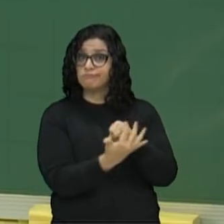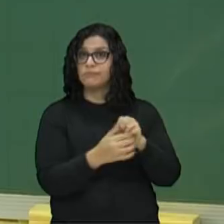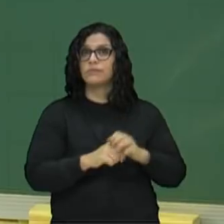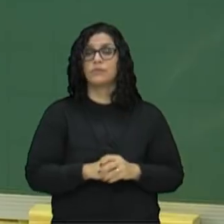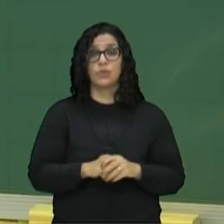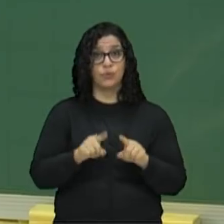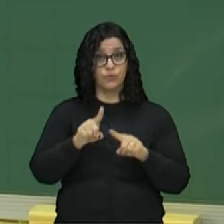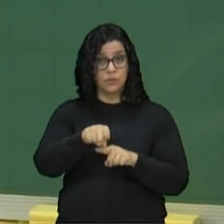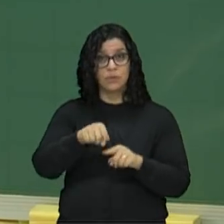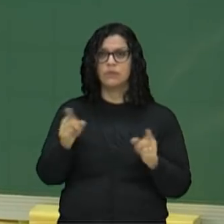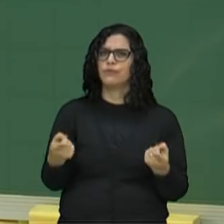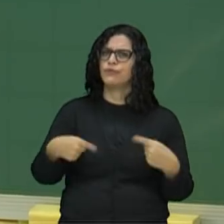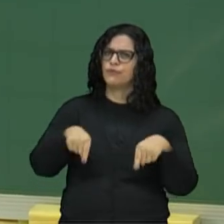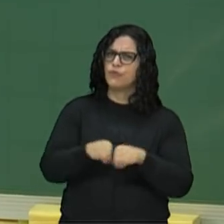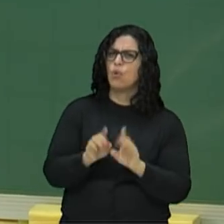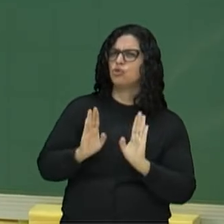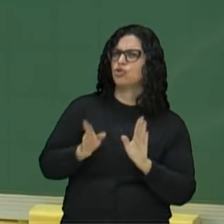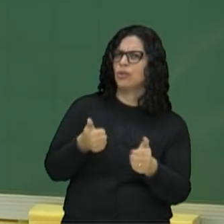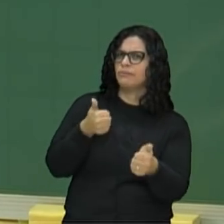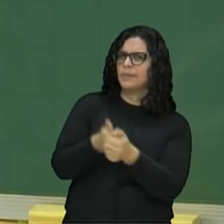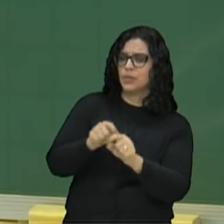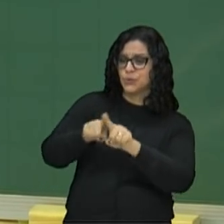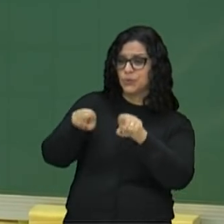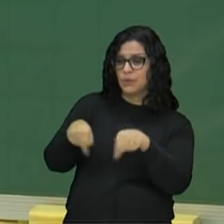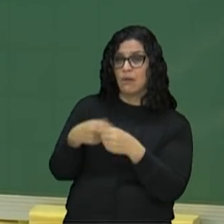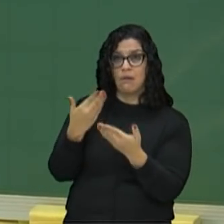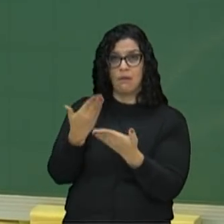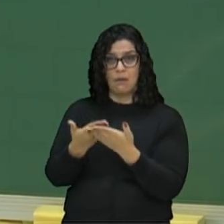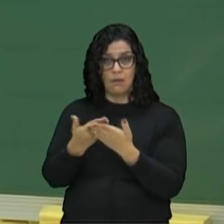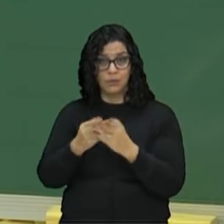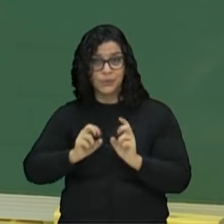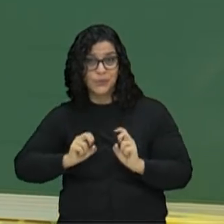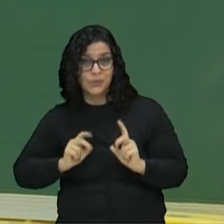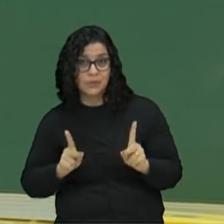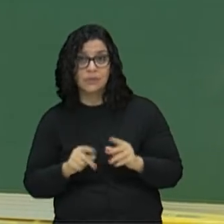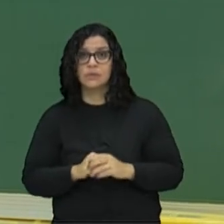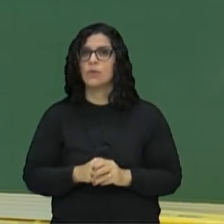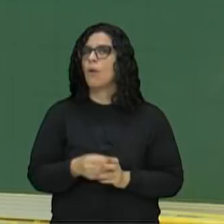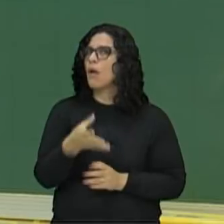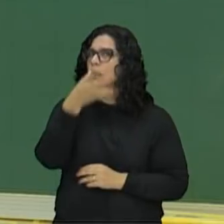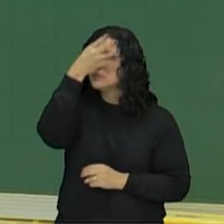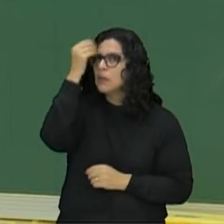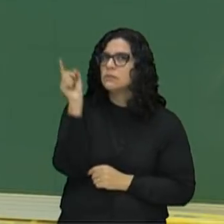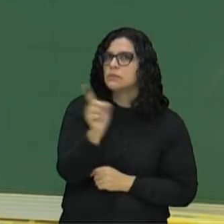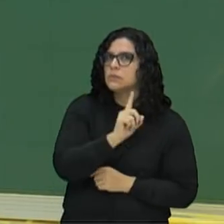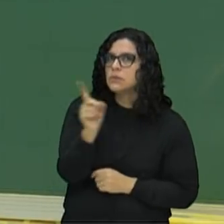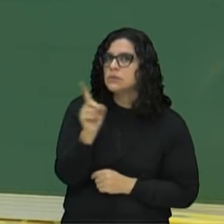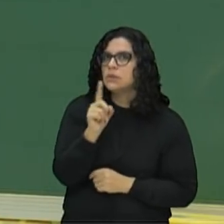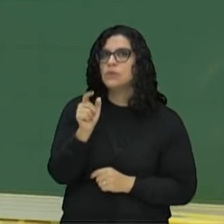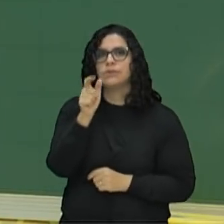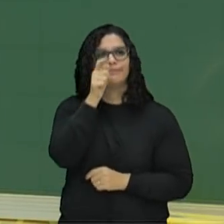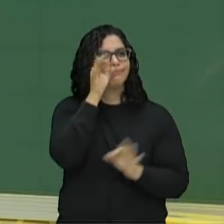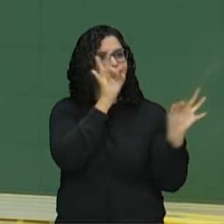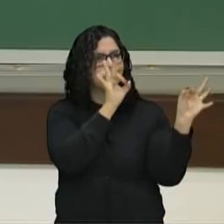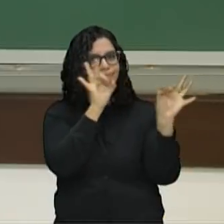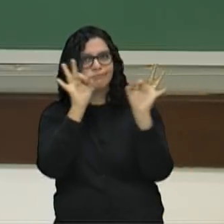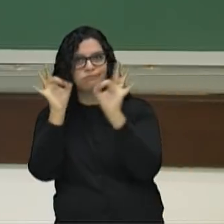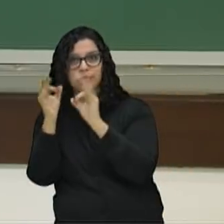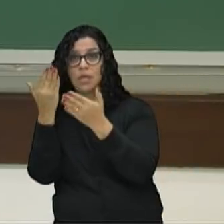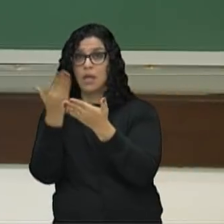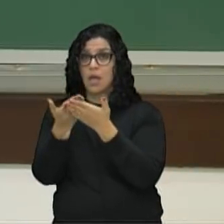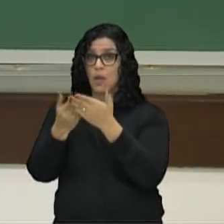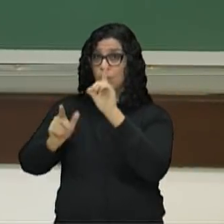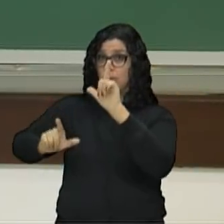pandemia. Logo estaremos em sala de aula, ok? Não esqueçam de assistir às aulas na